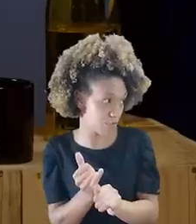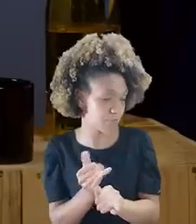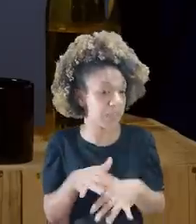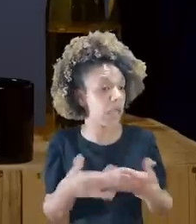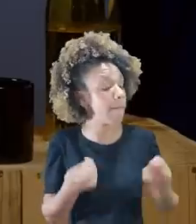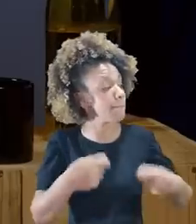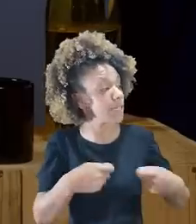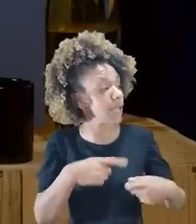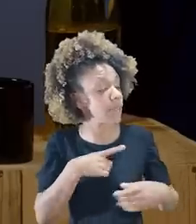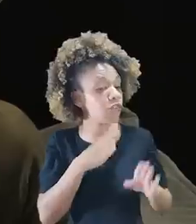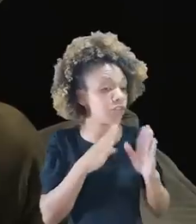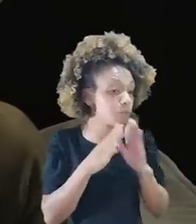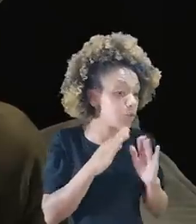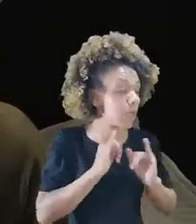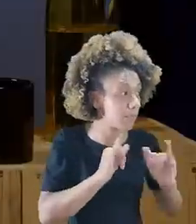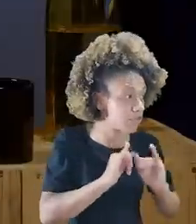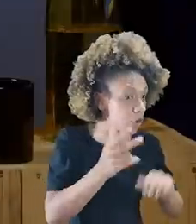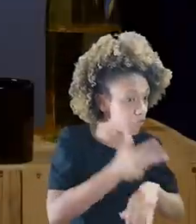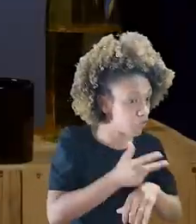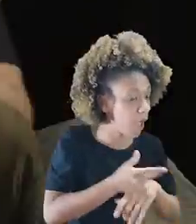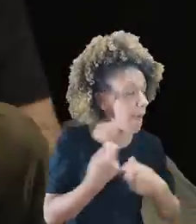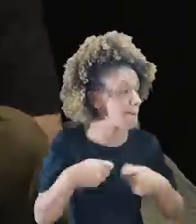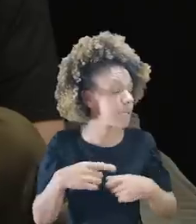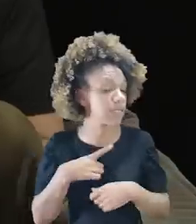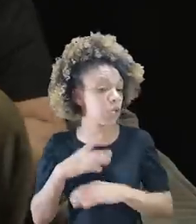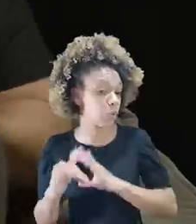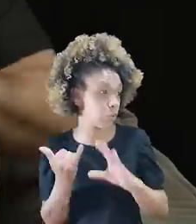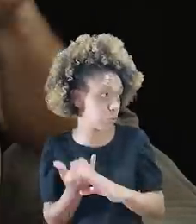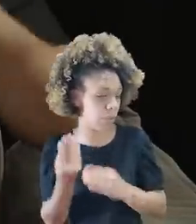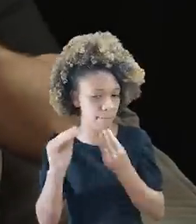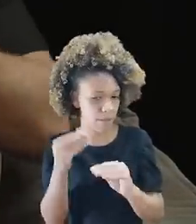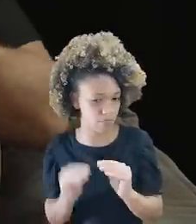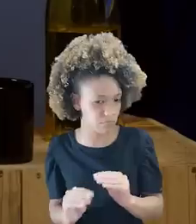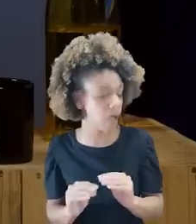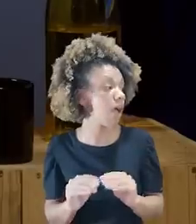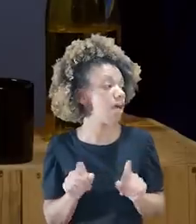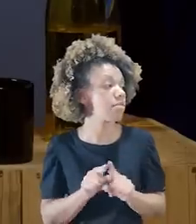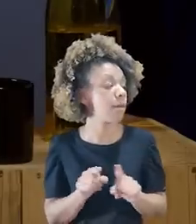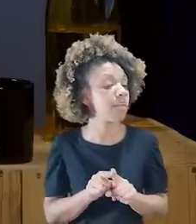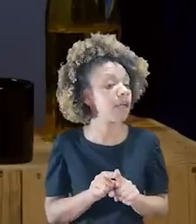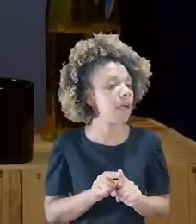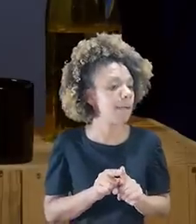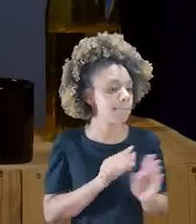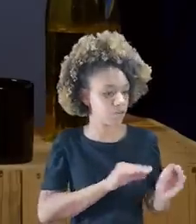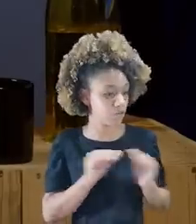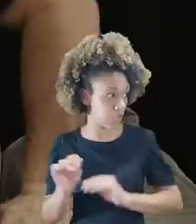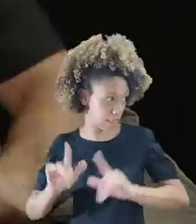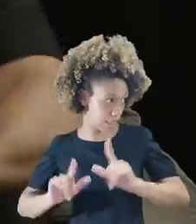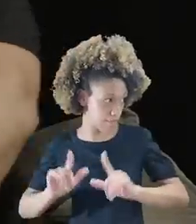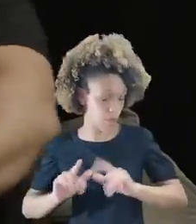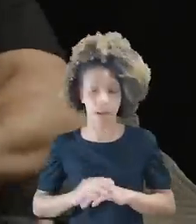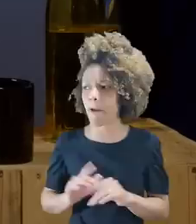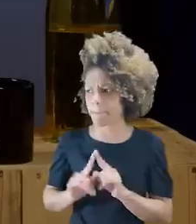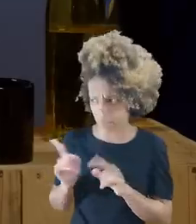você que cuida Ou você tem alguém para gerenciar Ah eu tem gente que cuida tá ótimo Ah tá tá tá tá tem redes sociais que eu cu trabalho vai ganhar seu dinheiro tá tudo certo mas